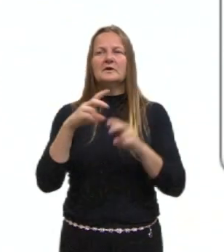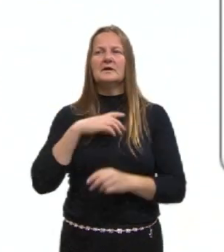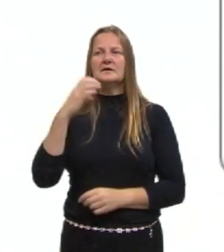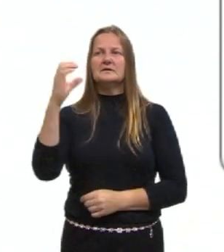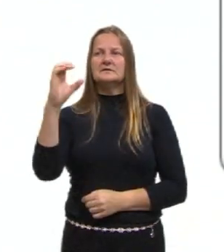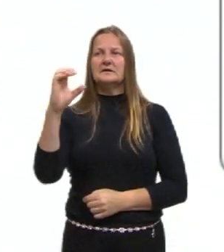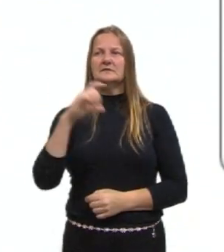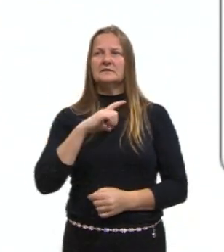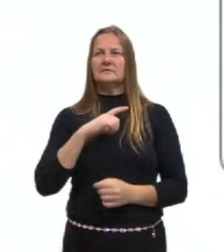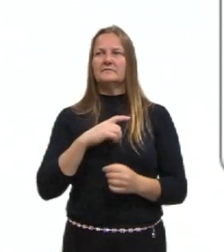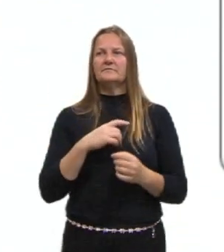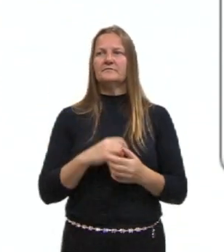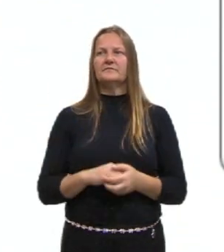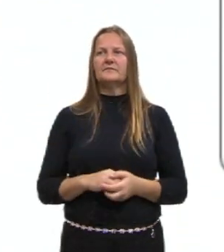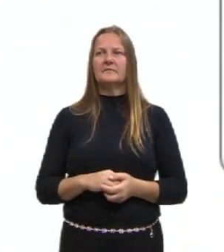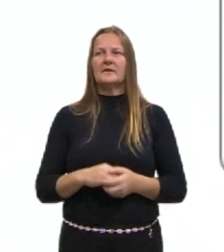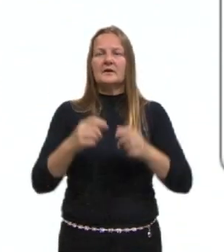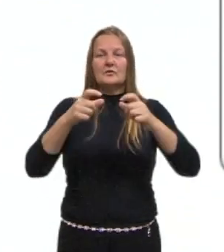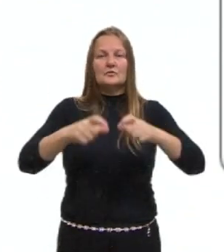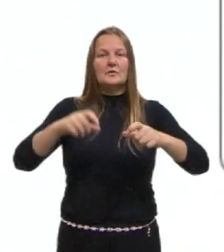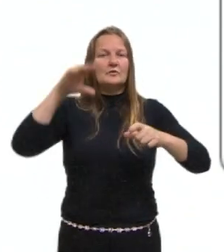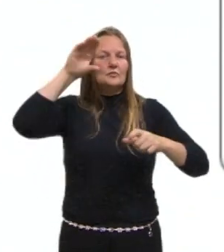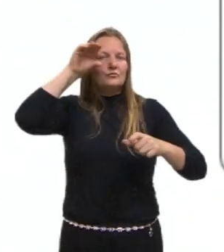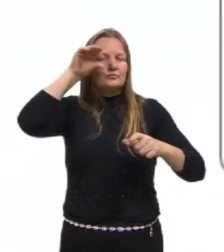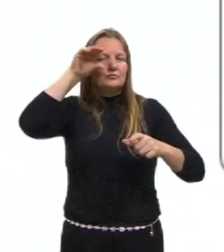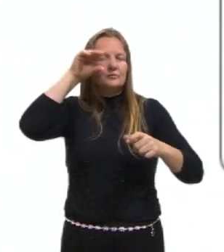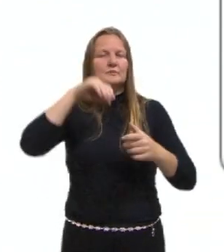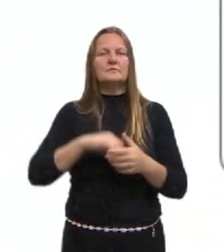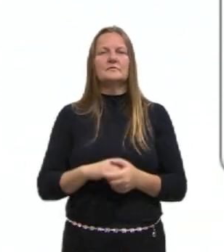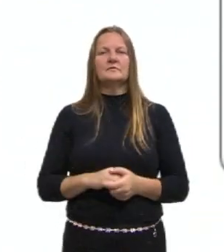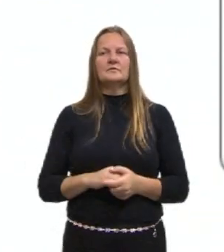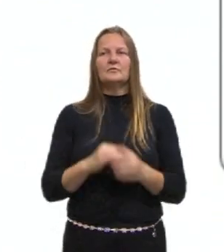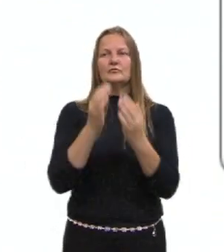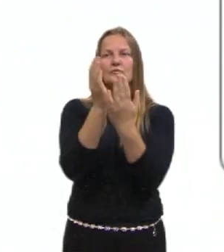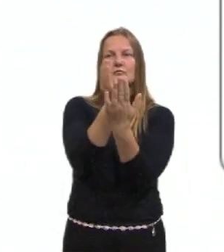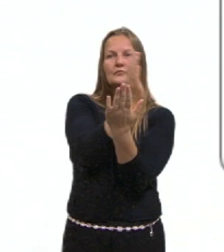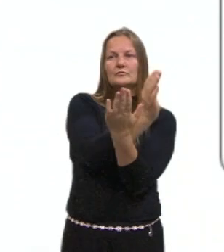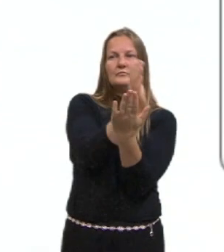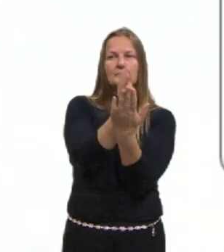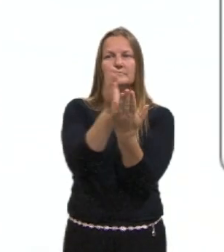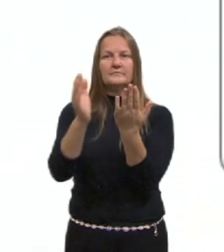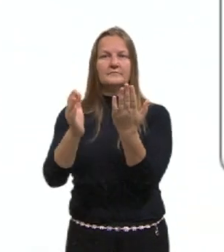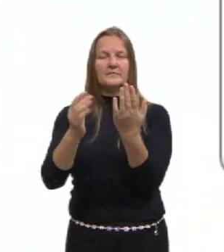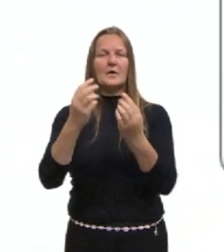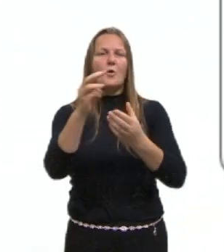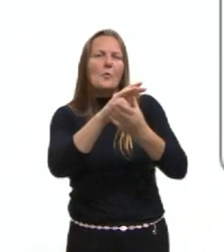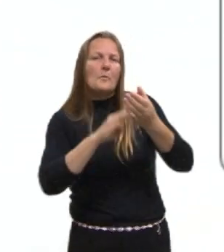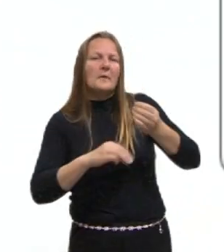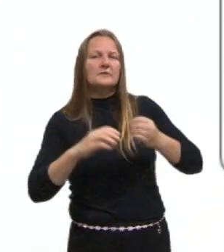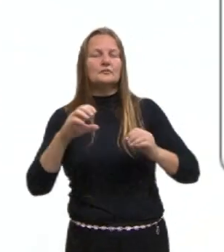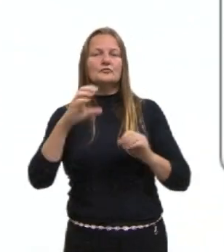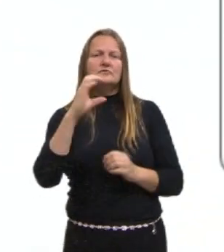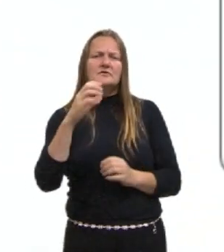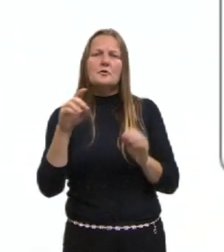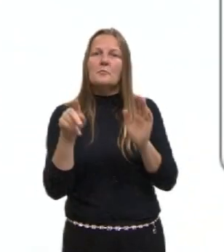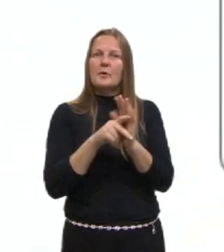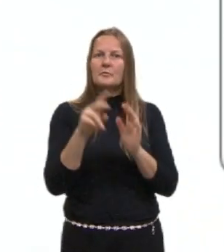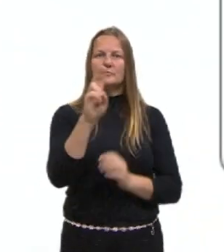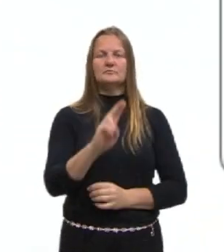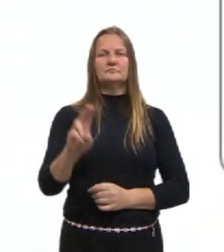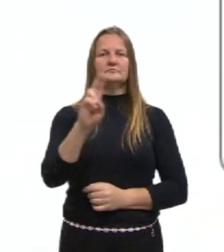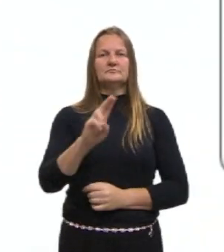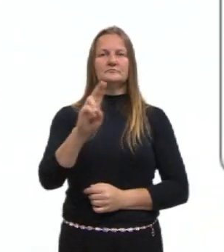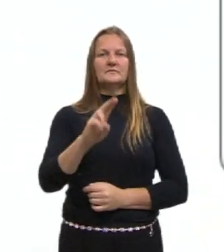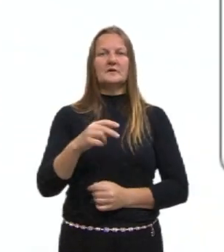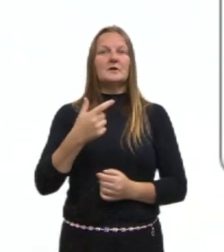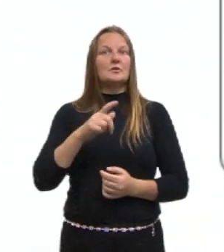ciência, né, aqueles passos que estão descritos ali, está relacionado com algum método científico que foi utilizado. Lembrando que a